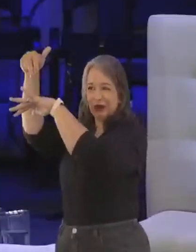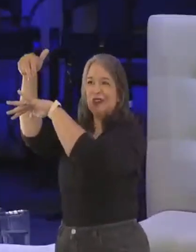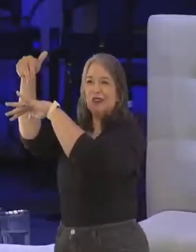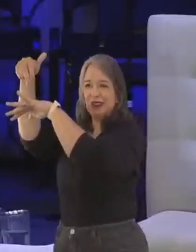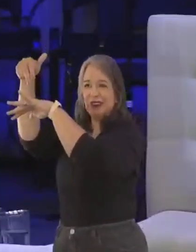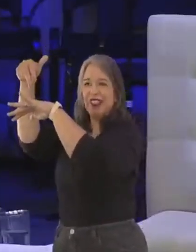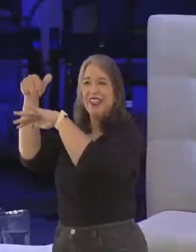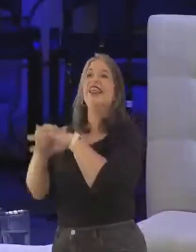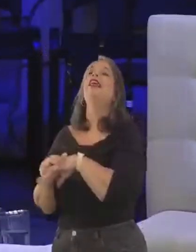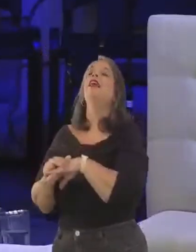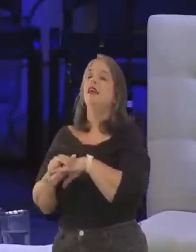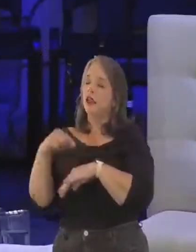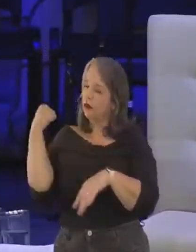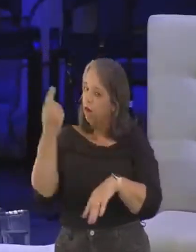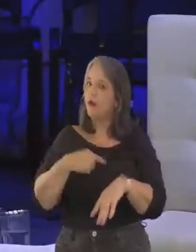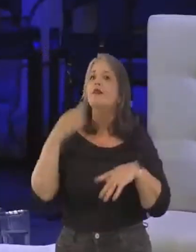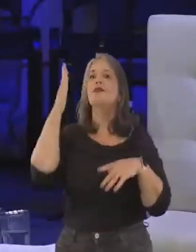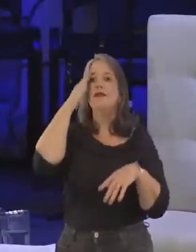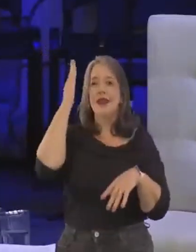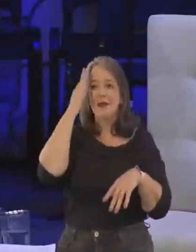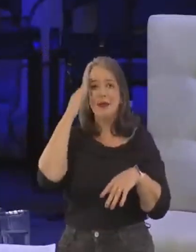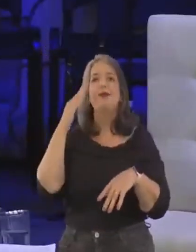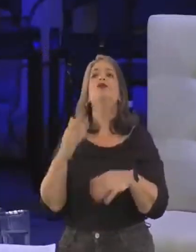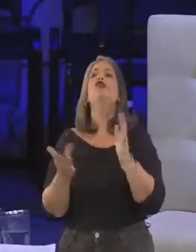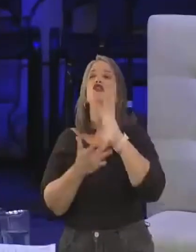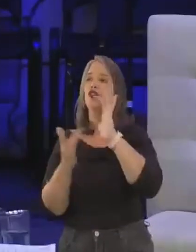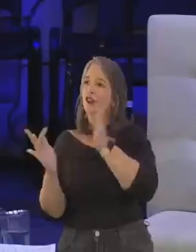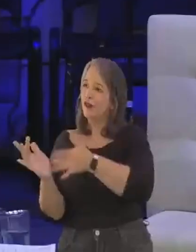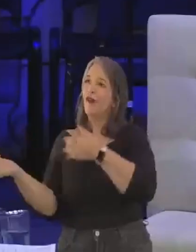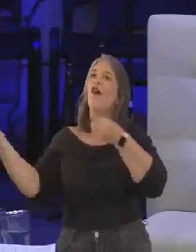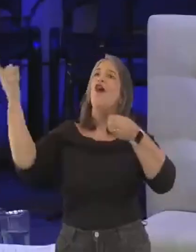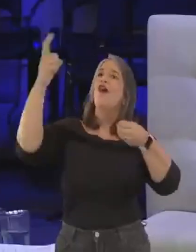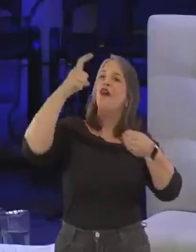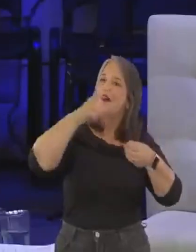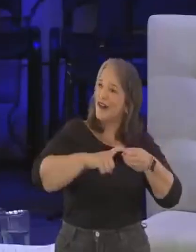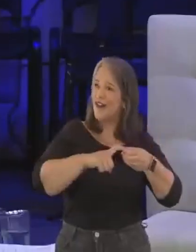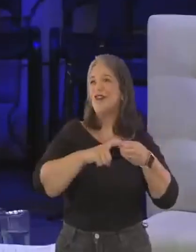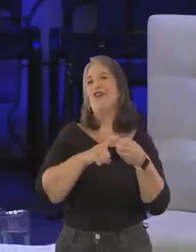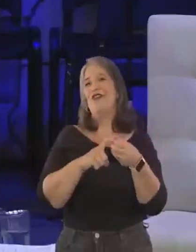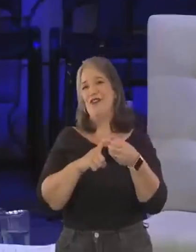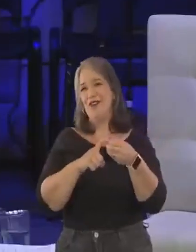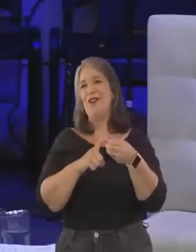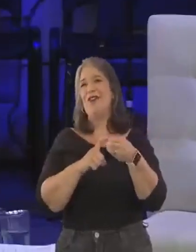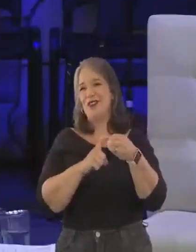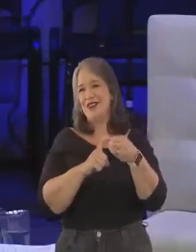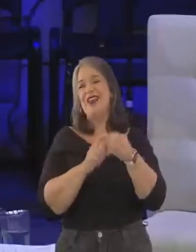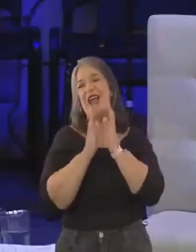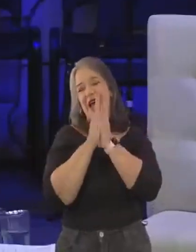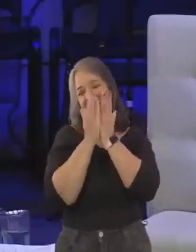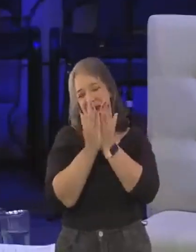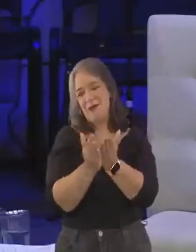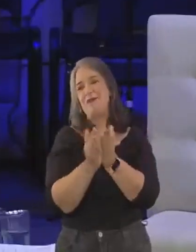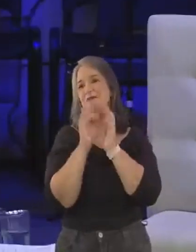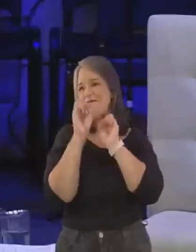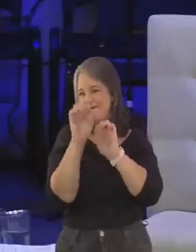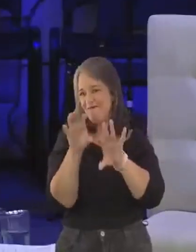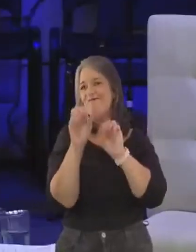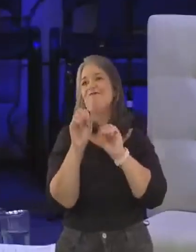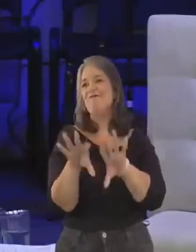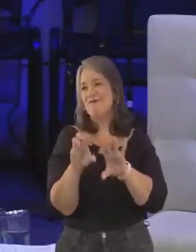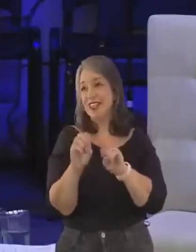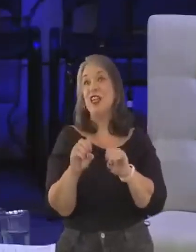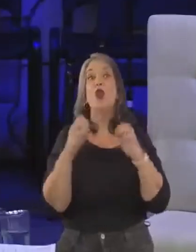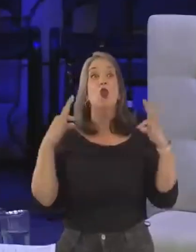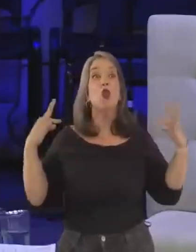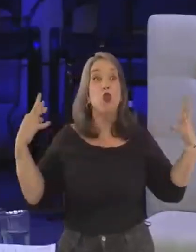forma, a sua volta também será real, como está registrado nas Escrituras, que todo olho